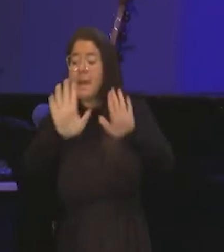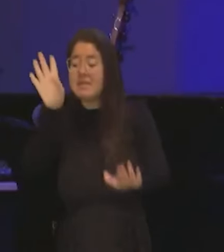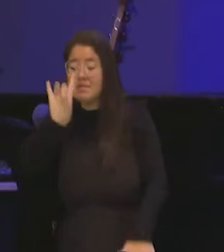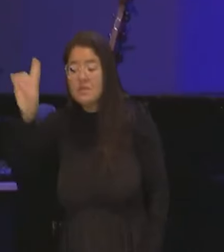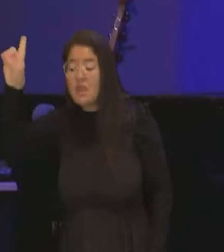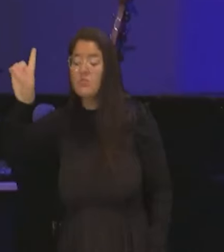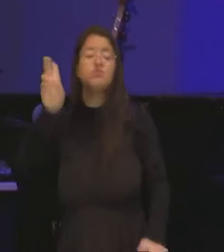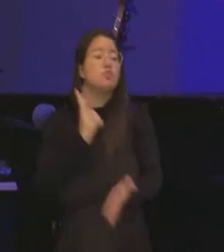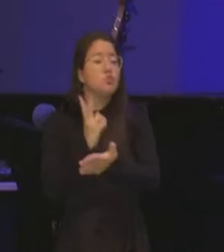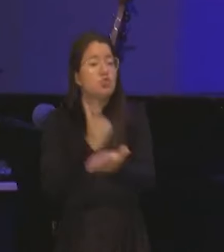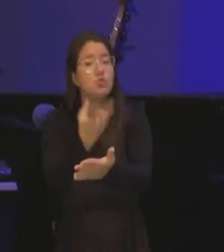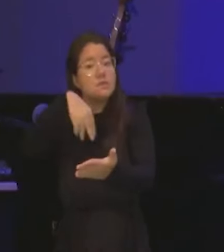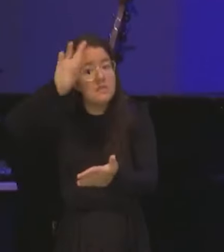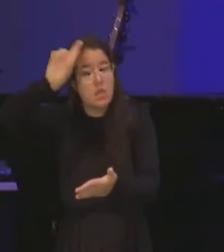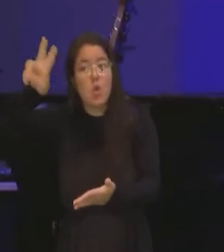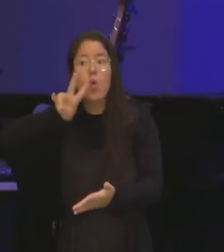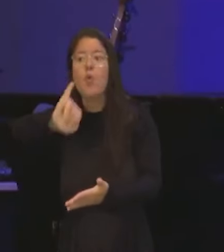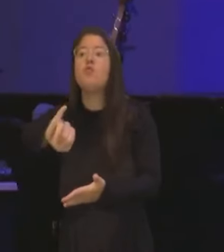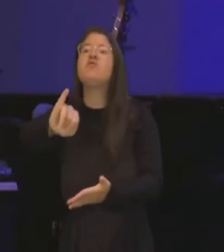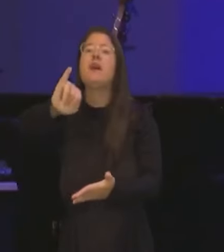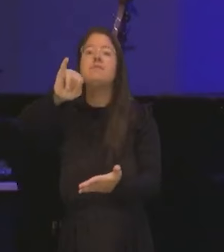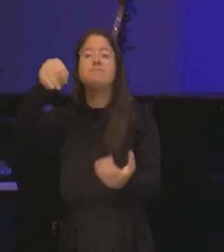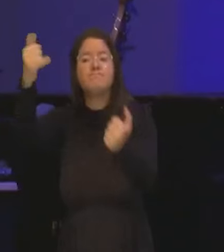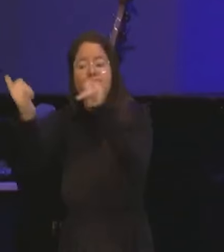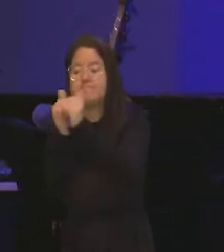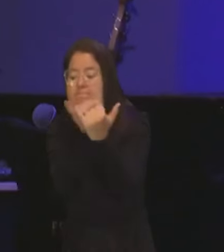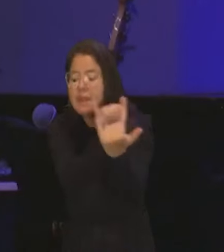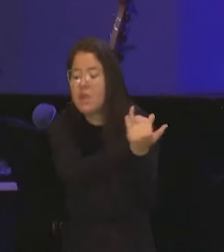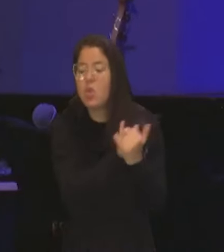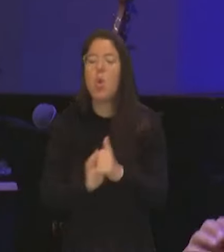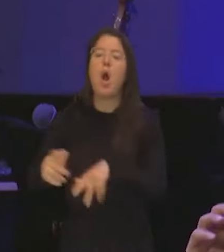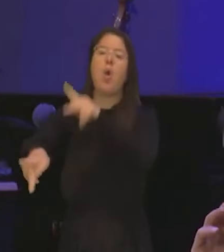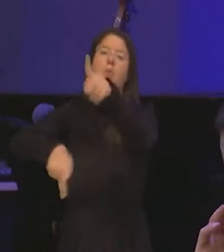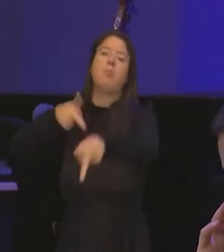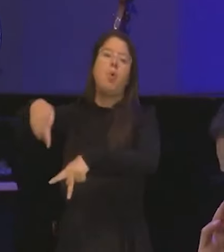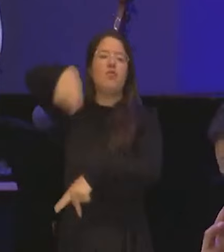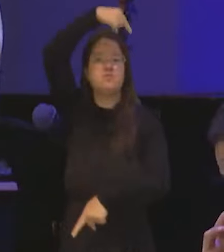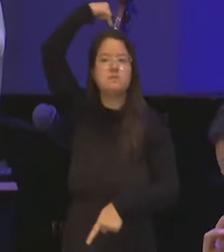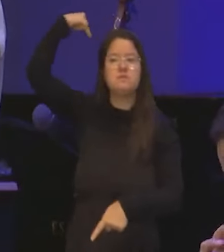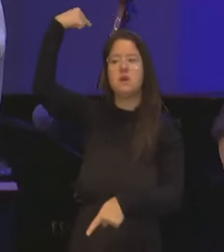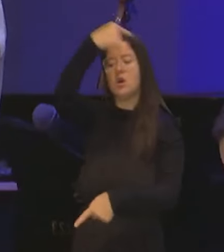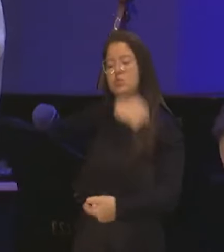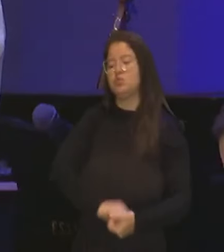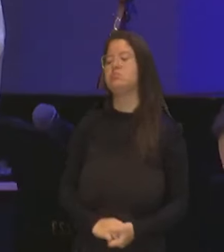eu sou o Senhor que vou redimir o meu povo santo.